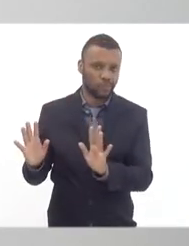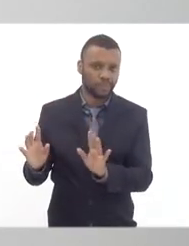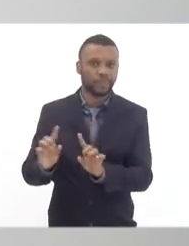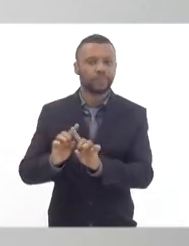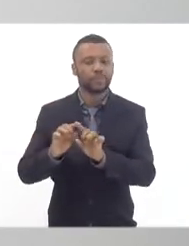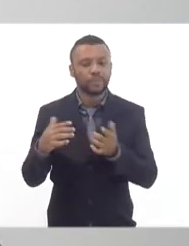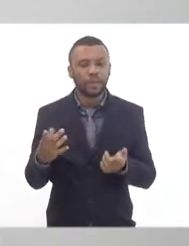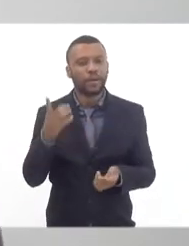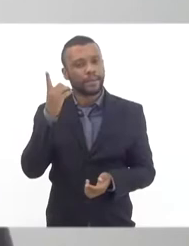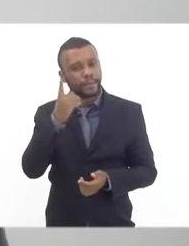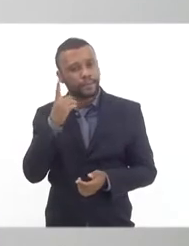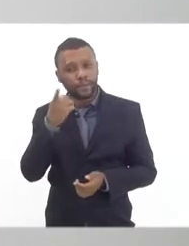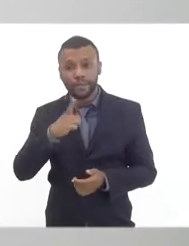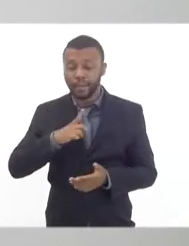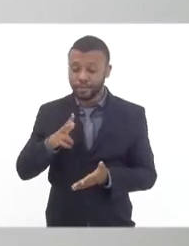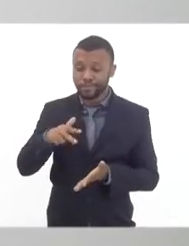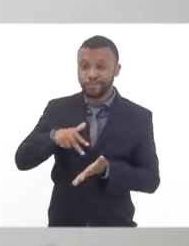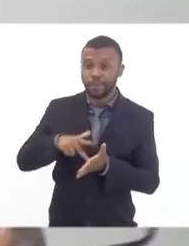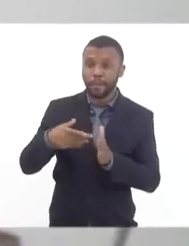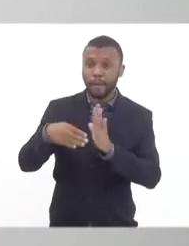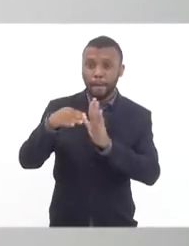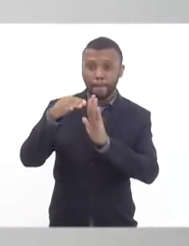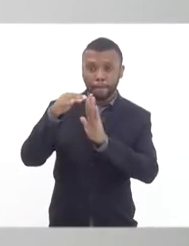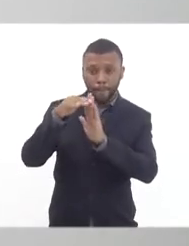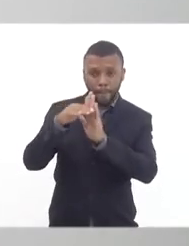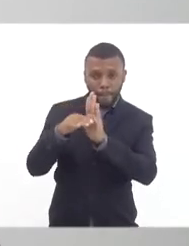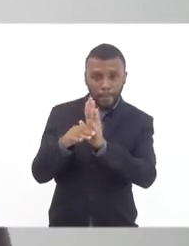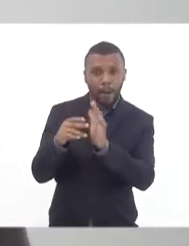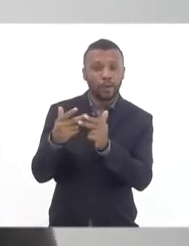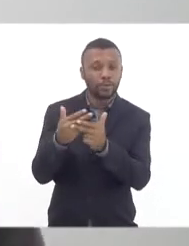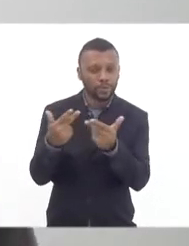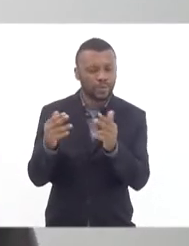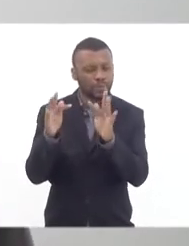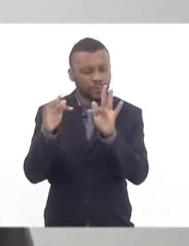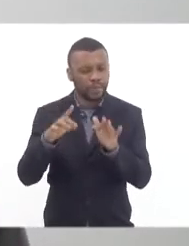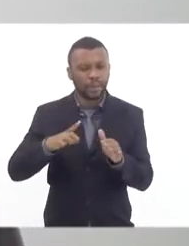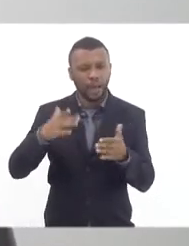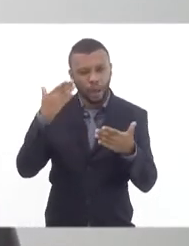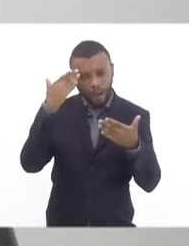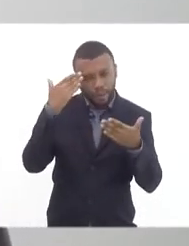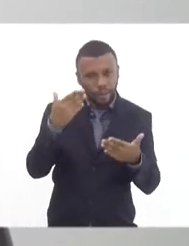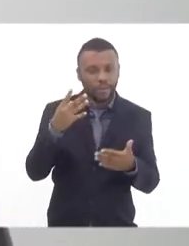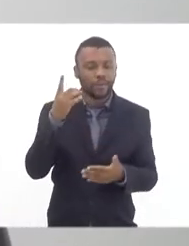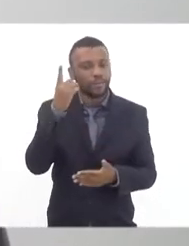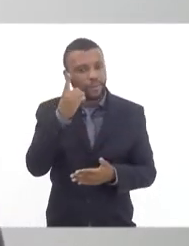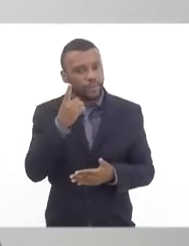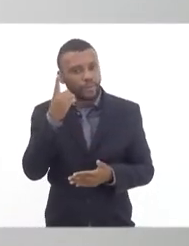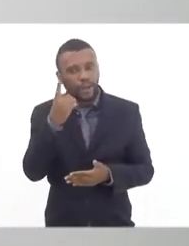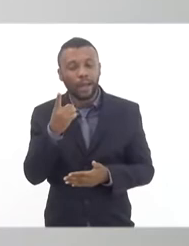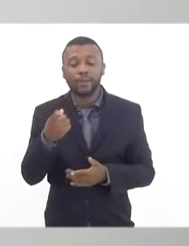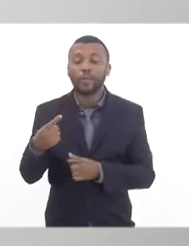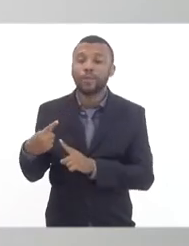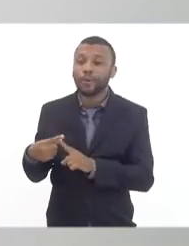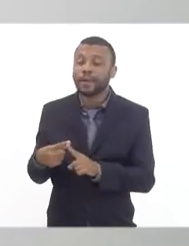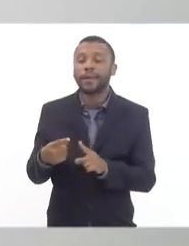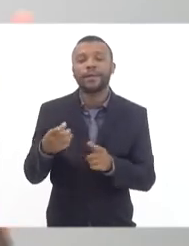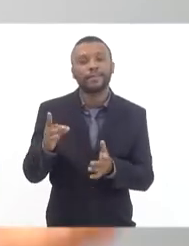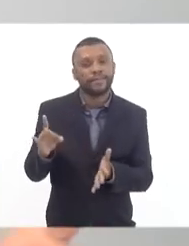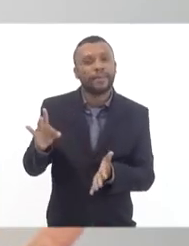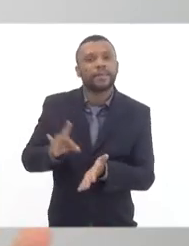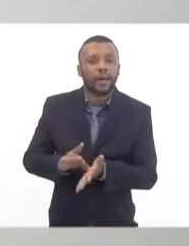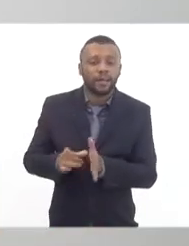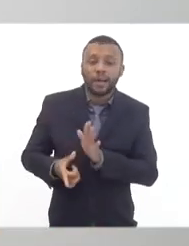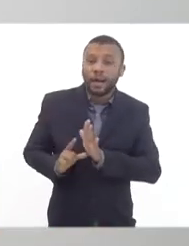Ronaldo Quinta, eu estou aqui com uma lista de coisas para não falar muito. No final tem os agradecimentos para o deputado. Porque realmente eu tenho,